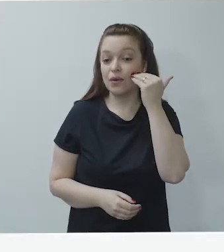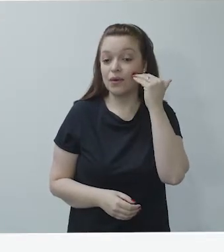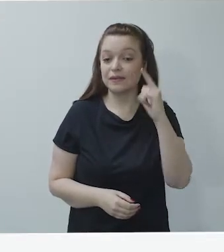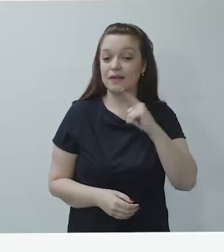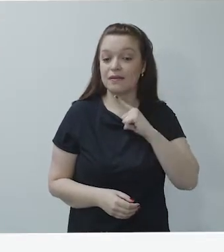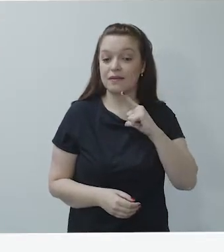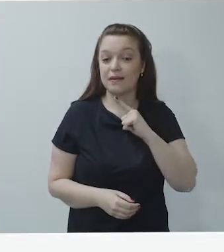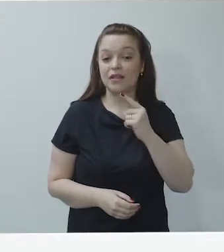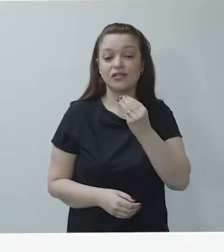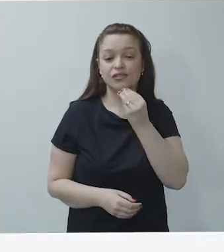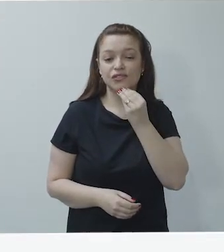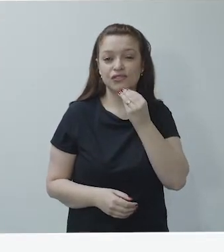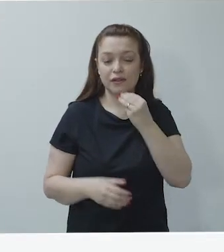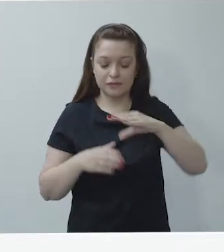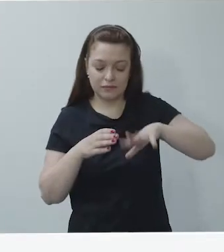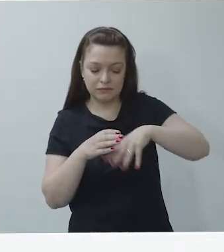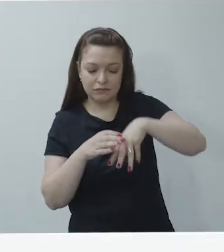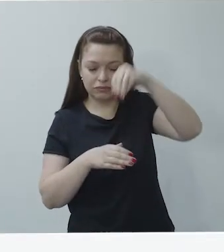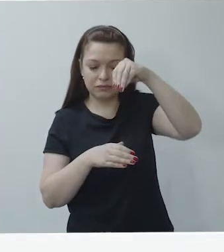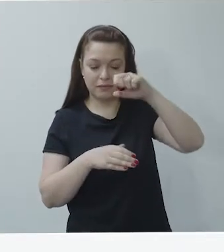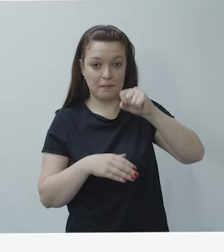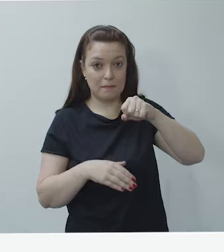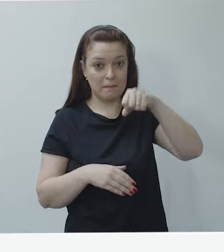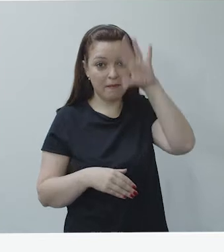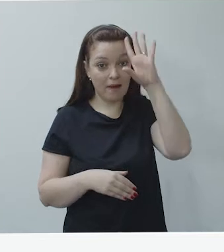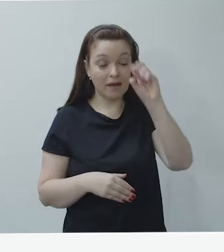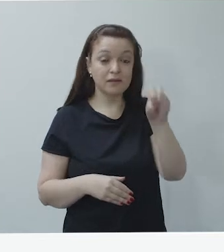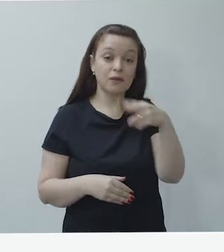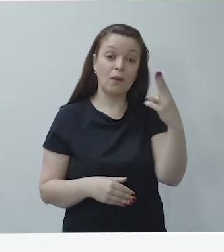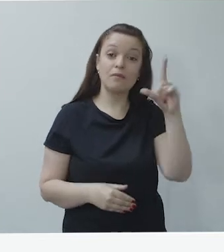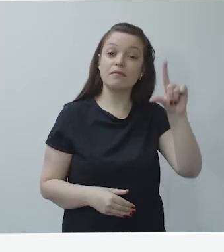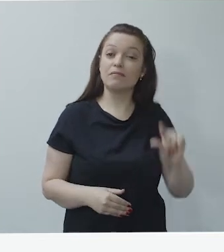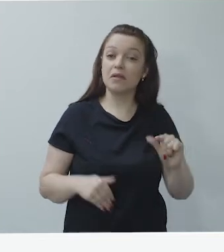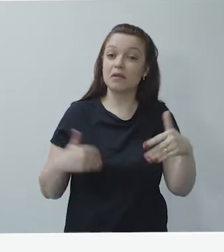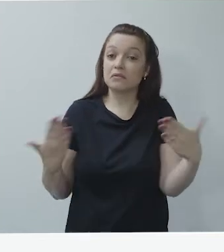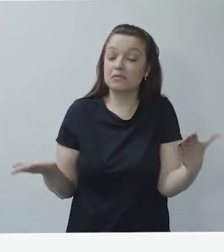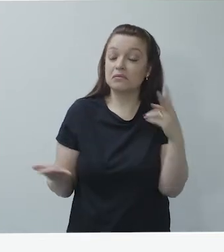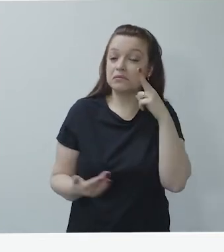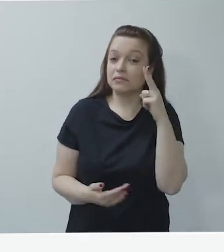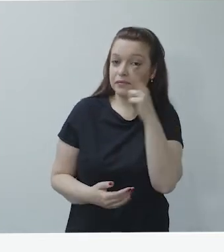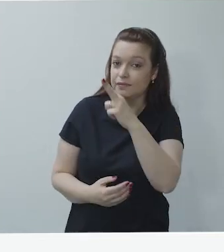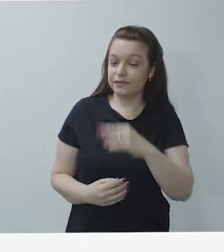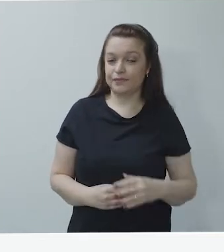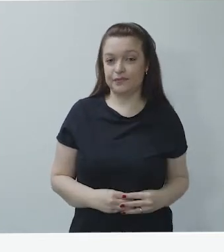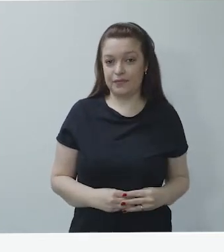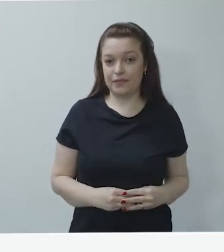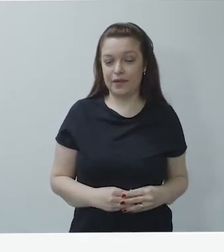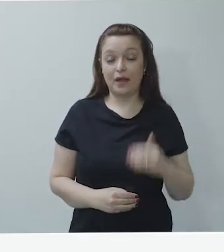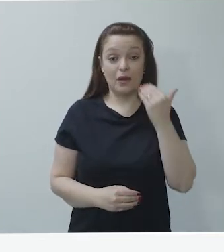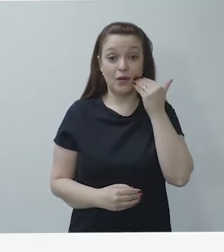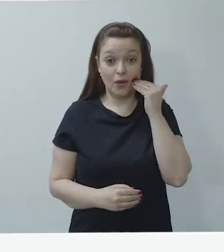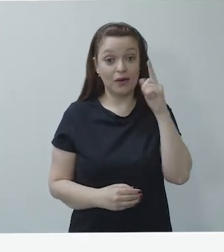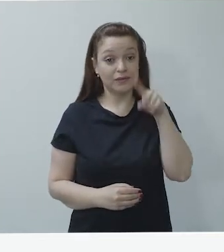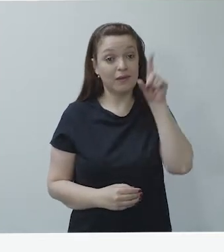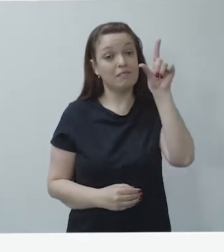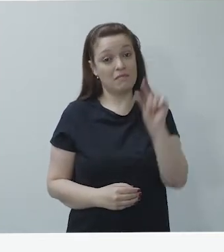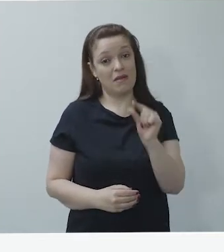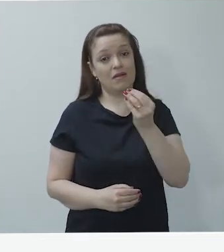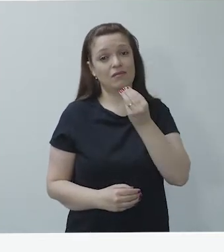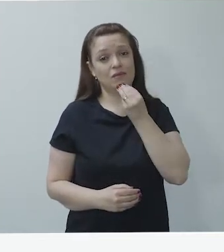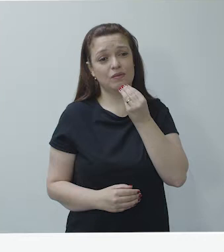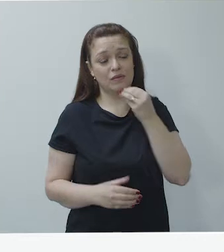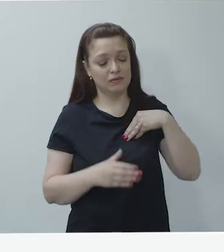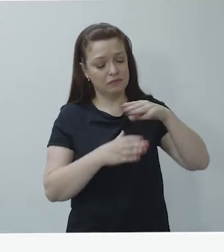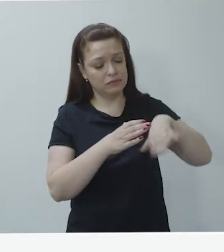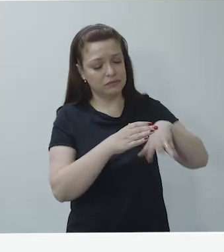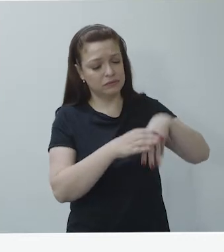tem mais ou menos chance de ser sorteada? O que vocês acham olhando o pacote? A cor rosa tem